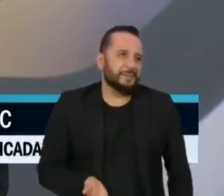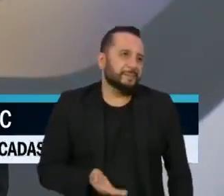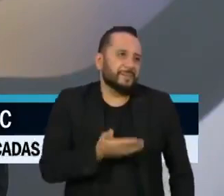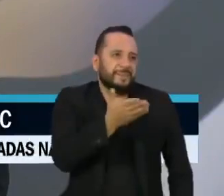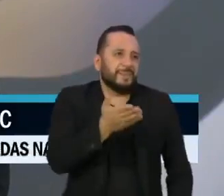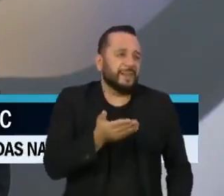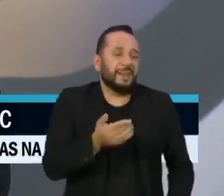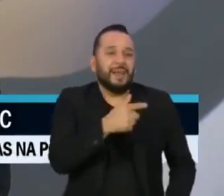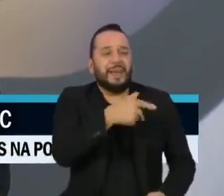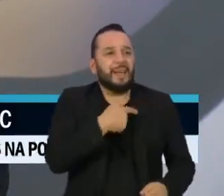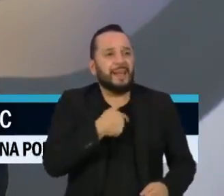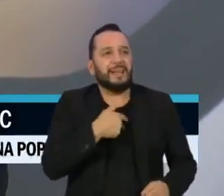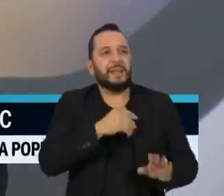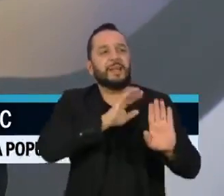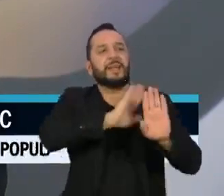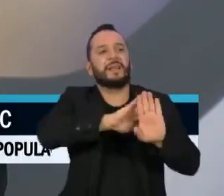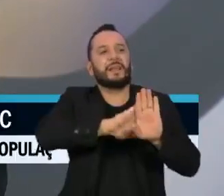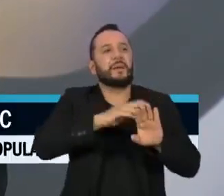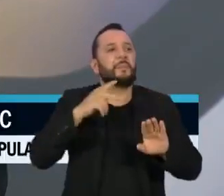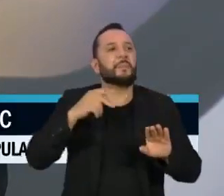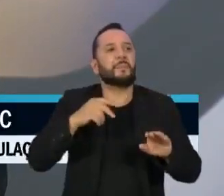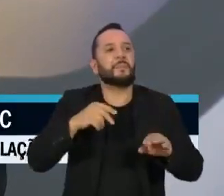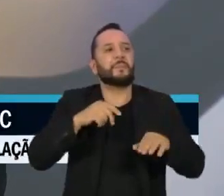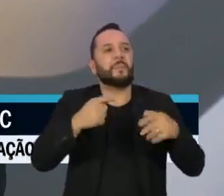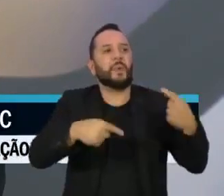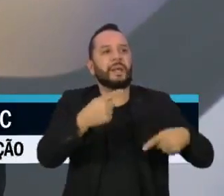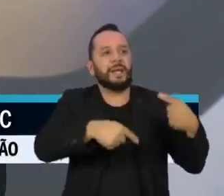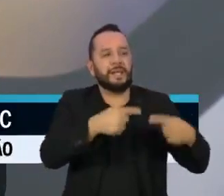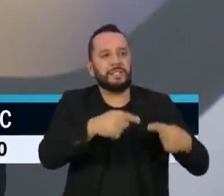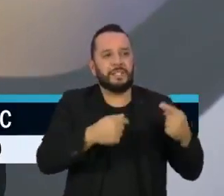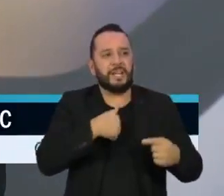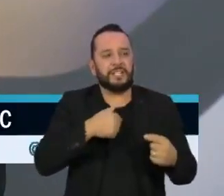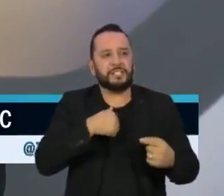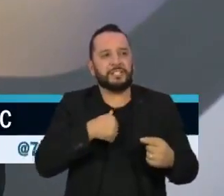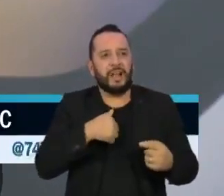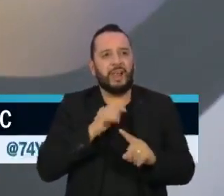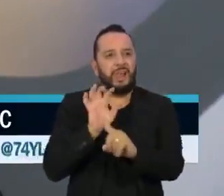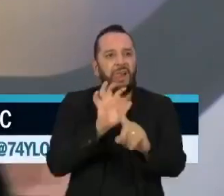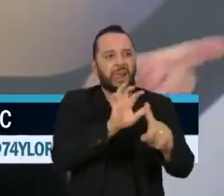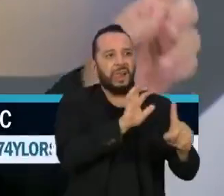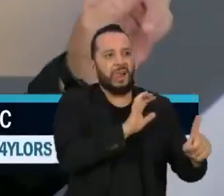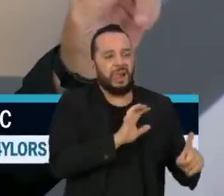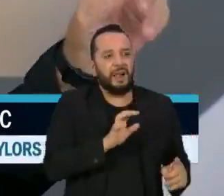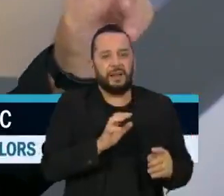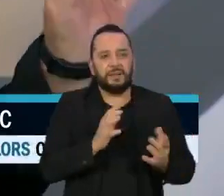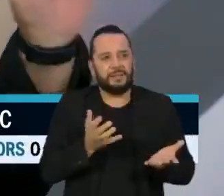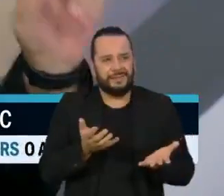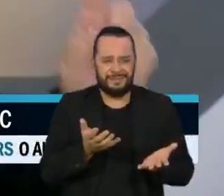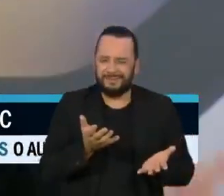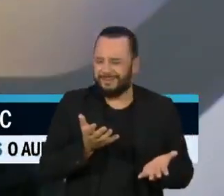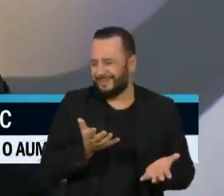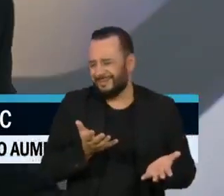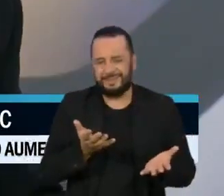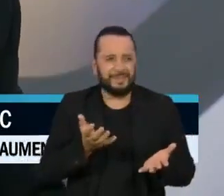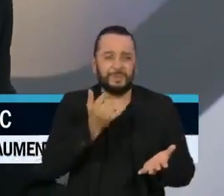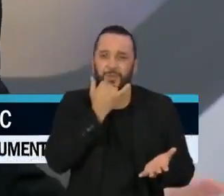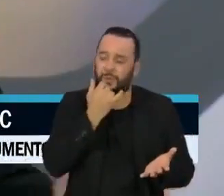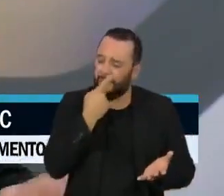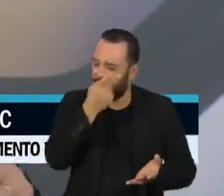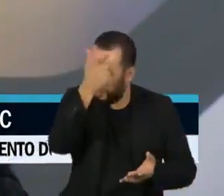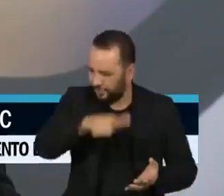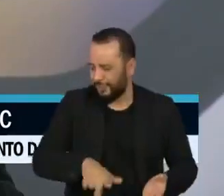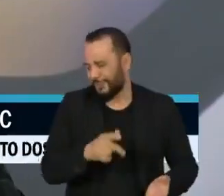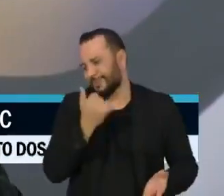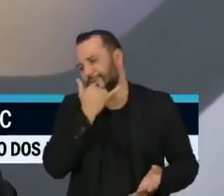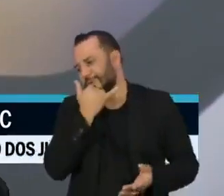usar política em benefício próprio, basicamente próprio. E ele não é que ele obedece, desculpa eu falar de novo,